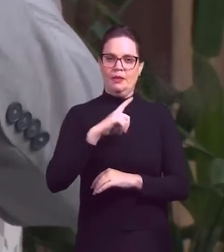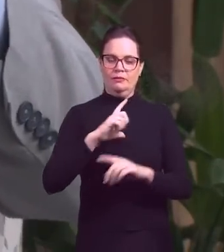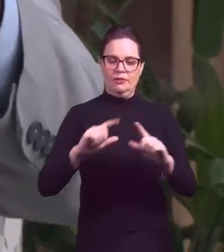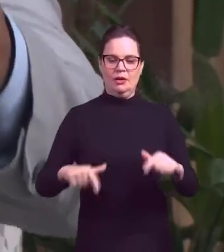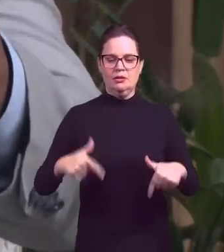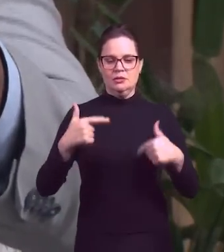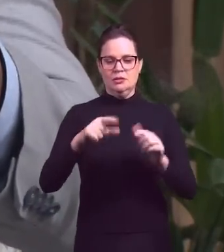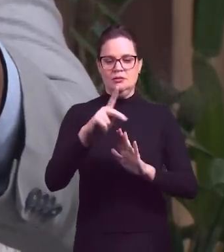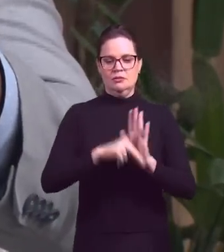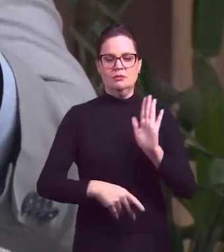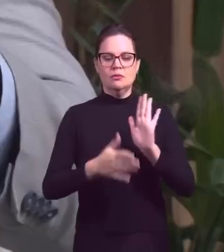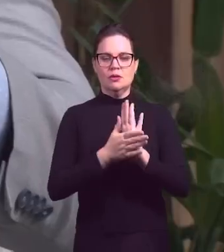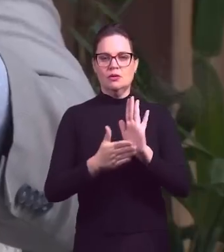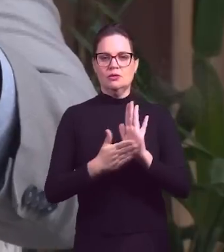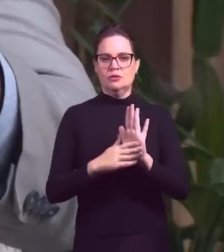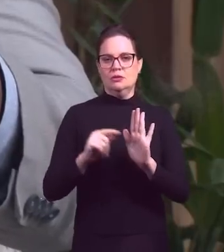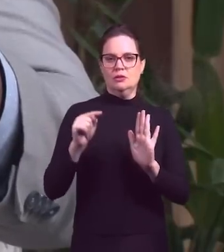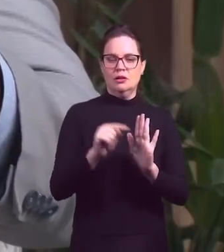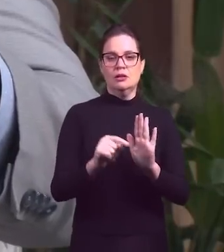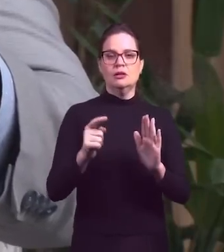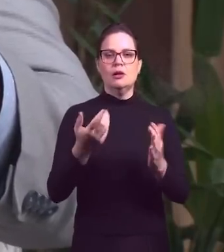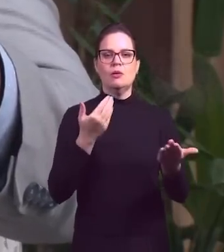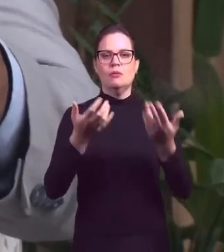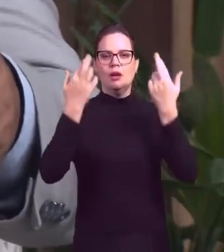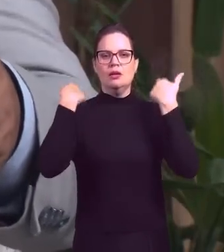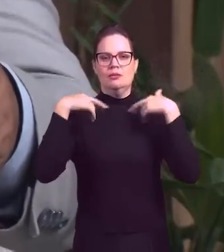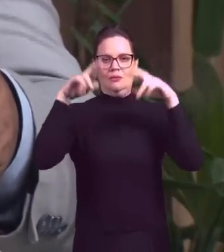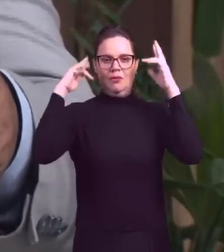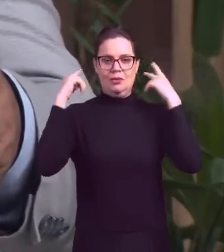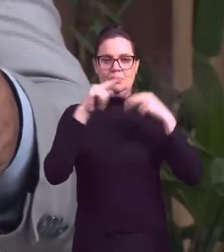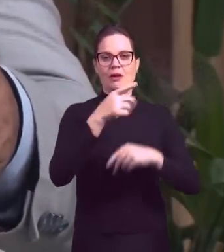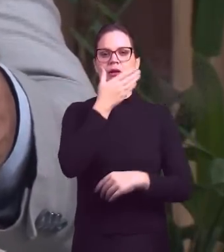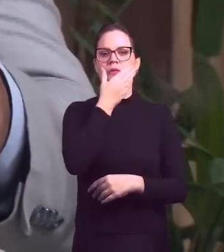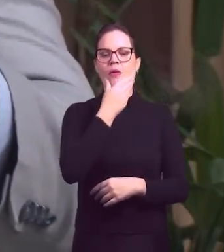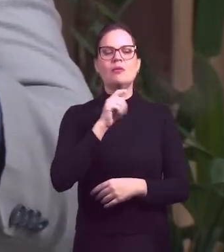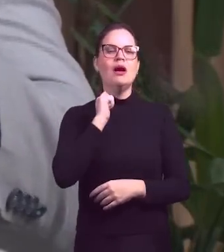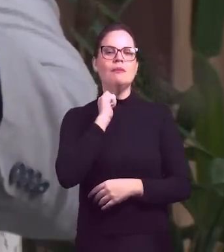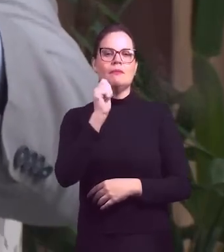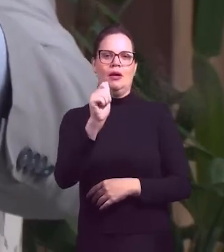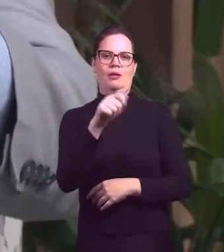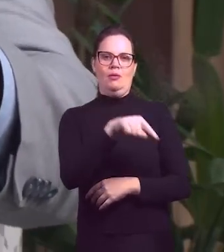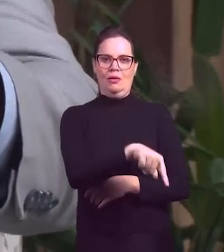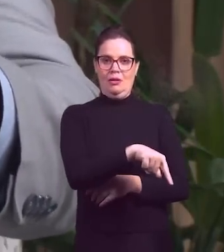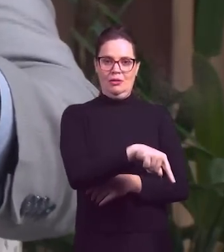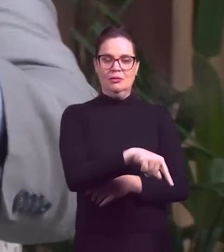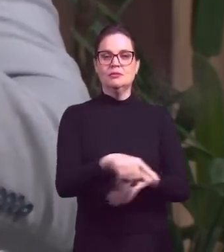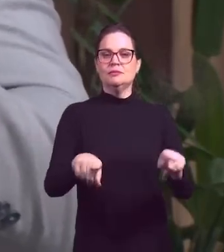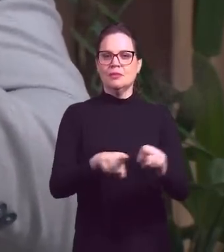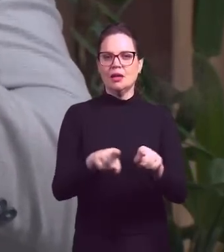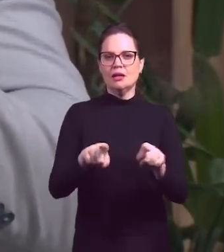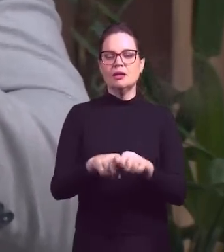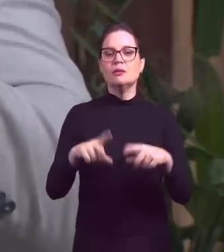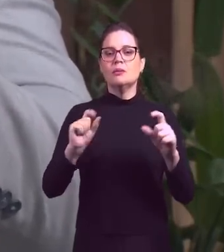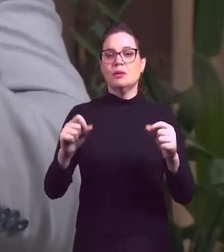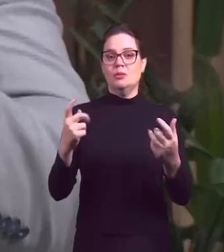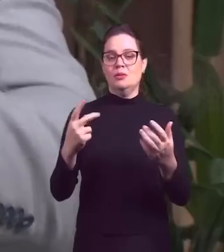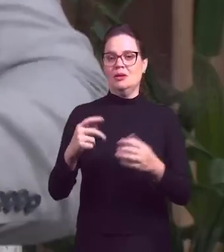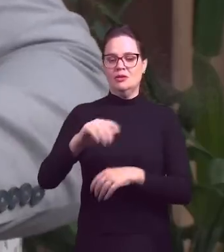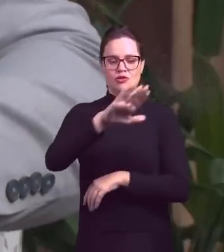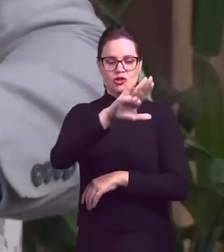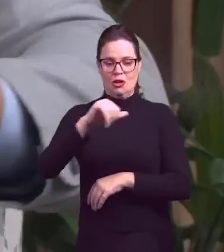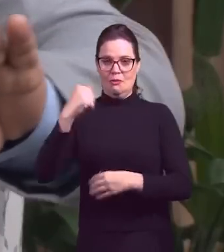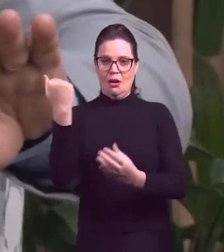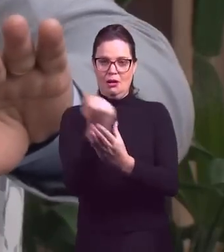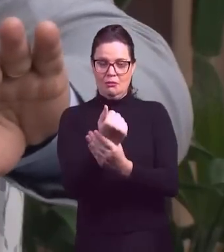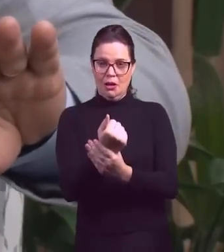à execução do projeto ali, que era o Cordeiro de Abel, no chamado de Abrão, quando o Senhor diz para